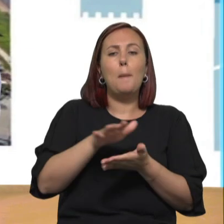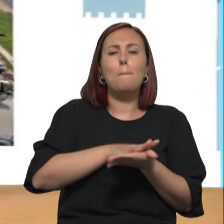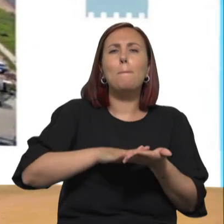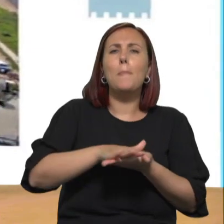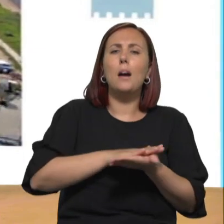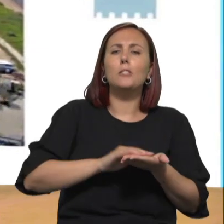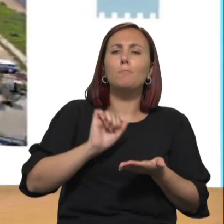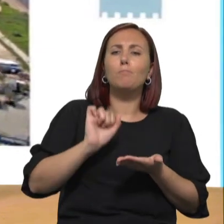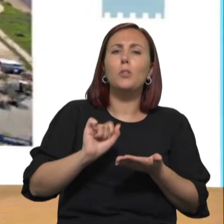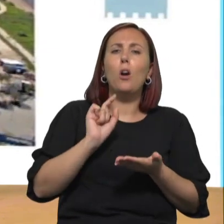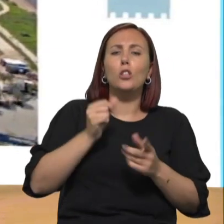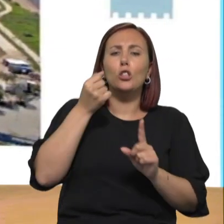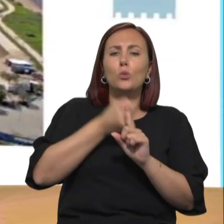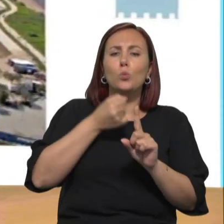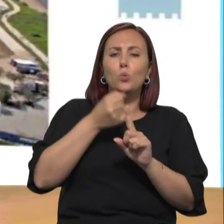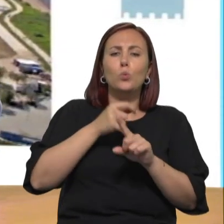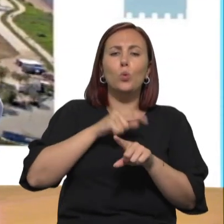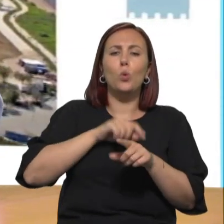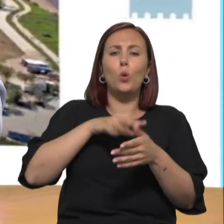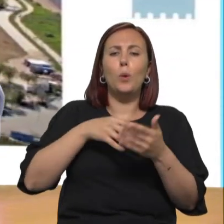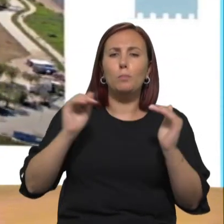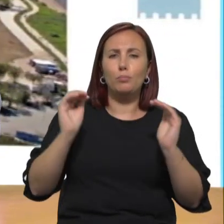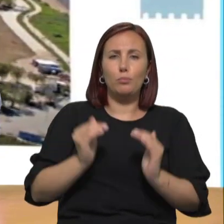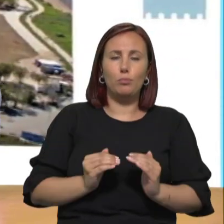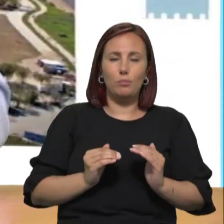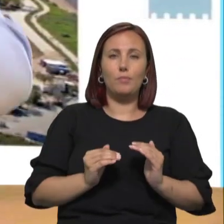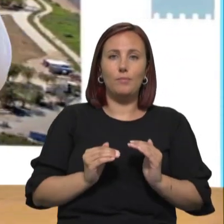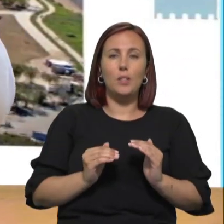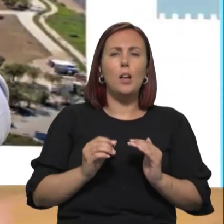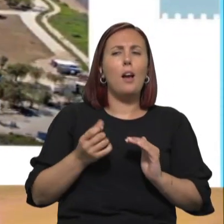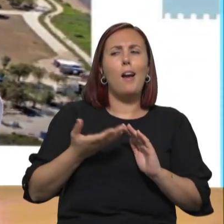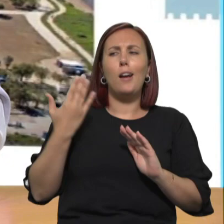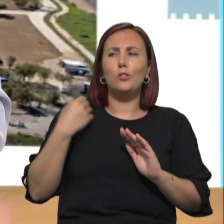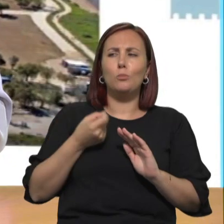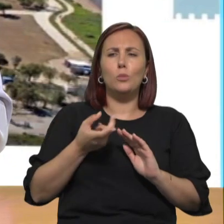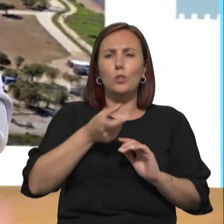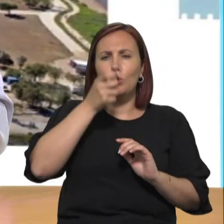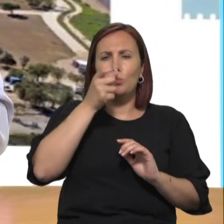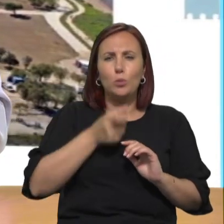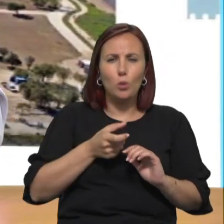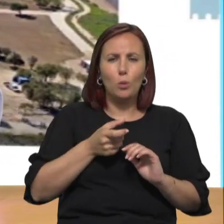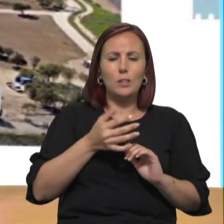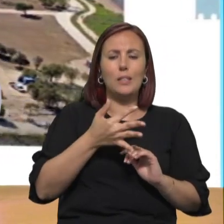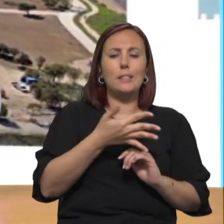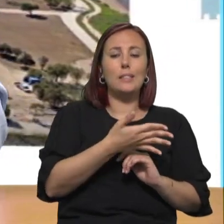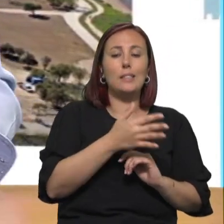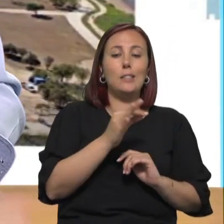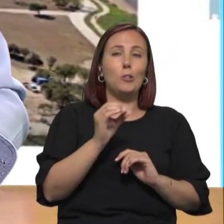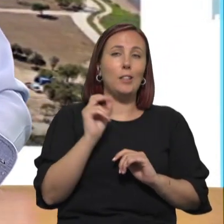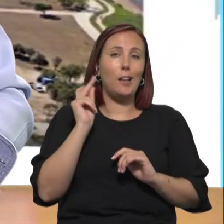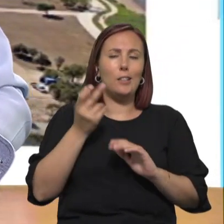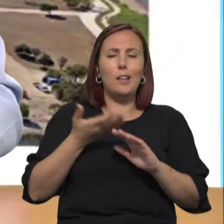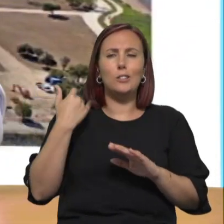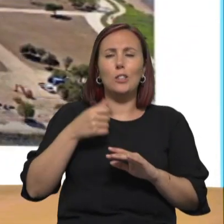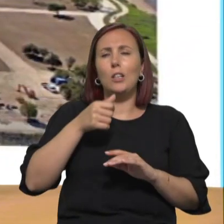na luta pela redução do horário de trabalho. Muita gente passou mal há quase 140 anos e por esta